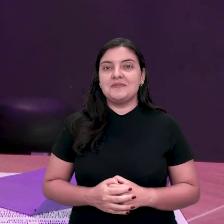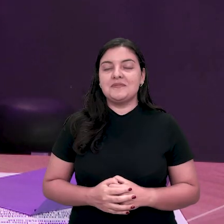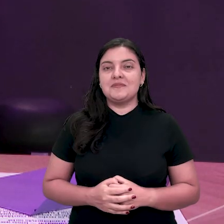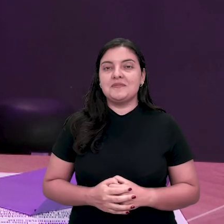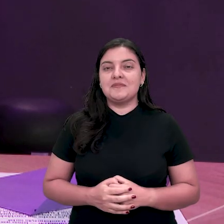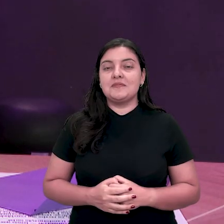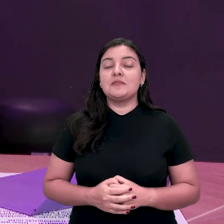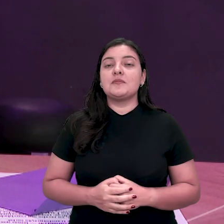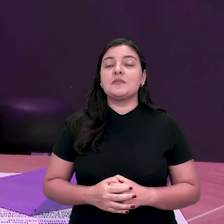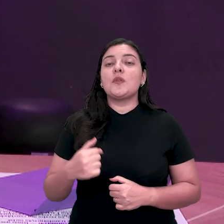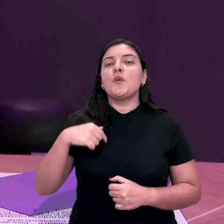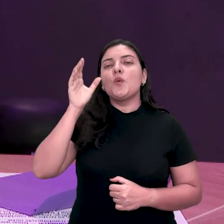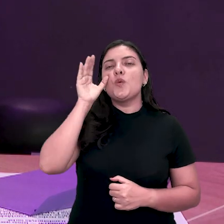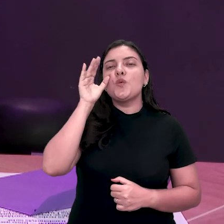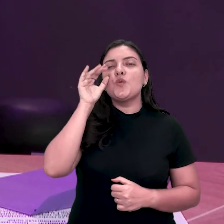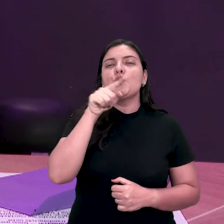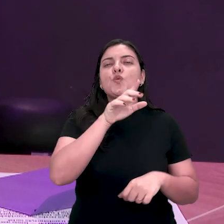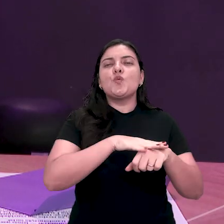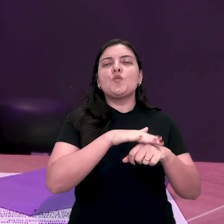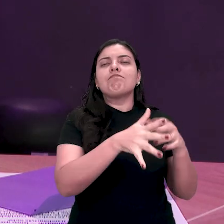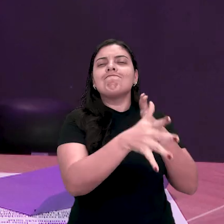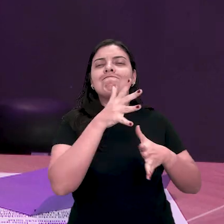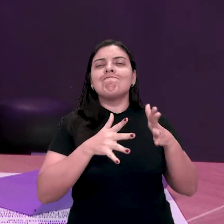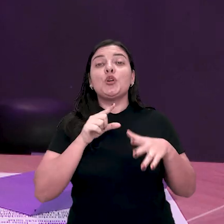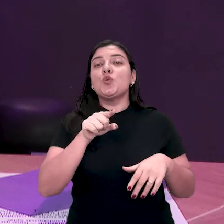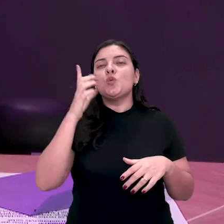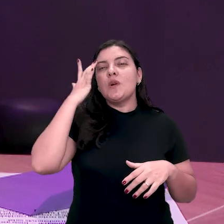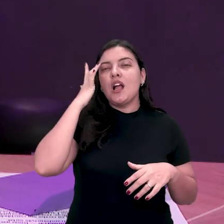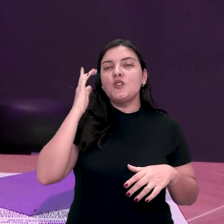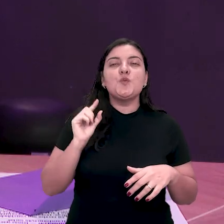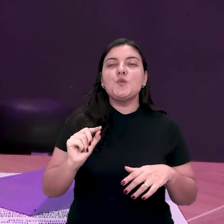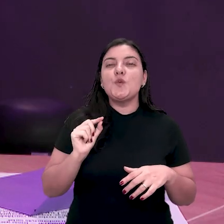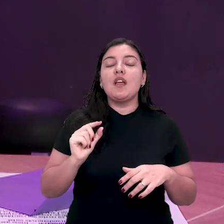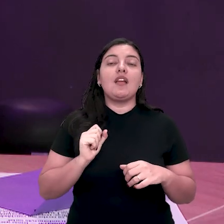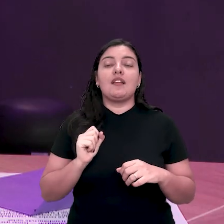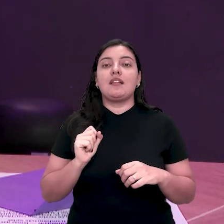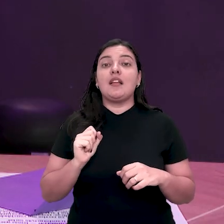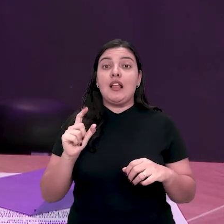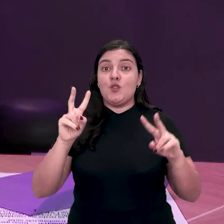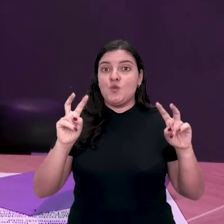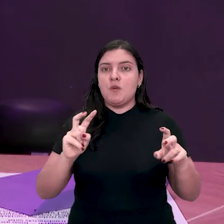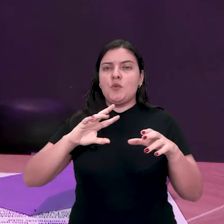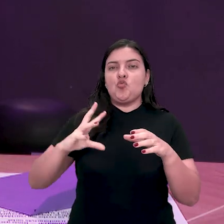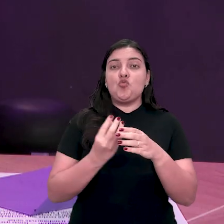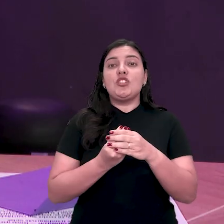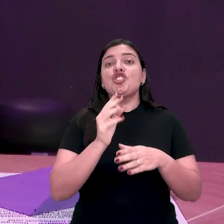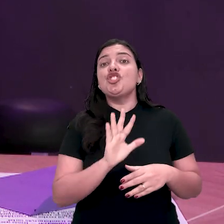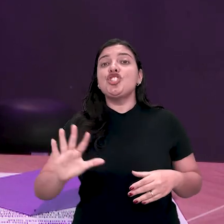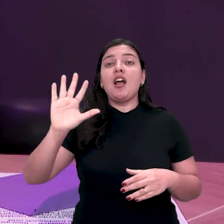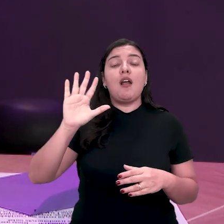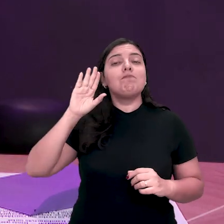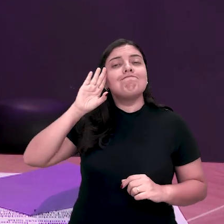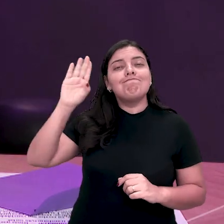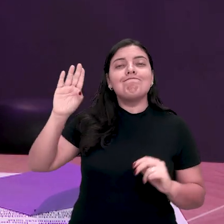Eu queria que você me contasse se você acha que a inclusão, de uma forma geral,